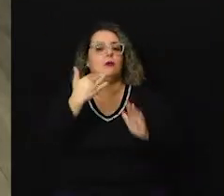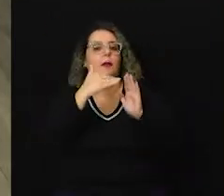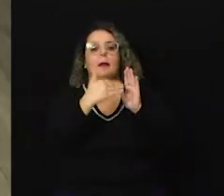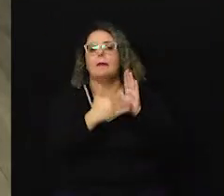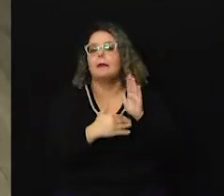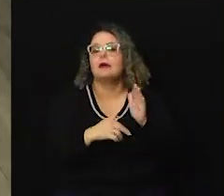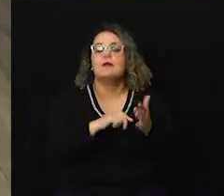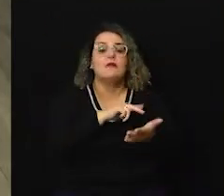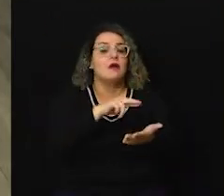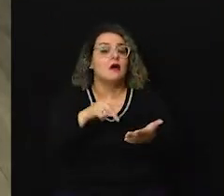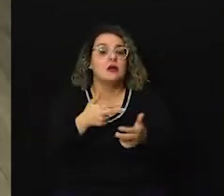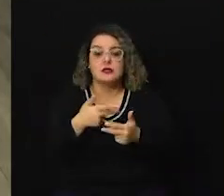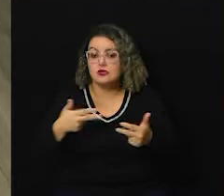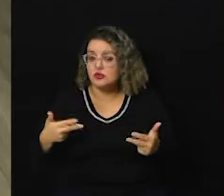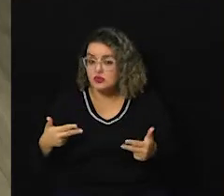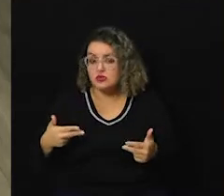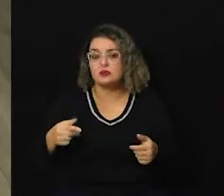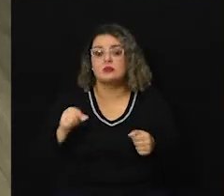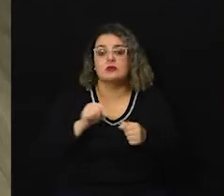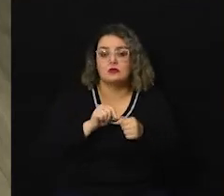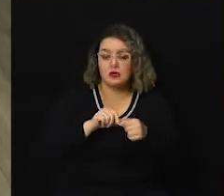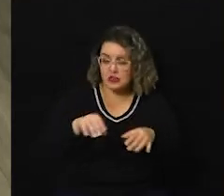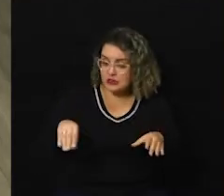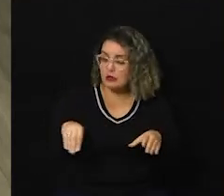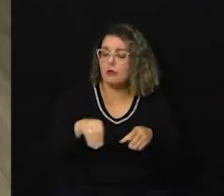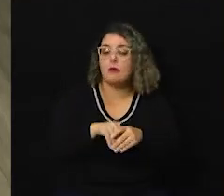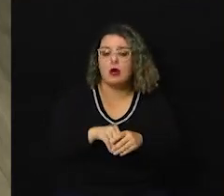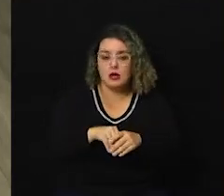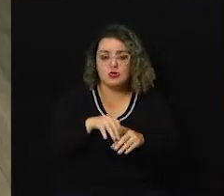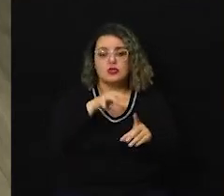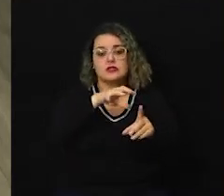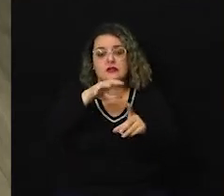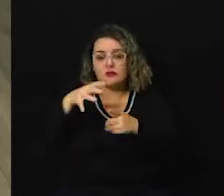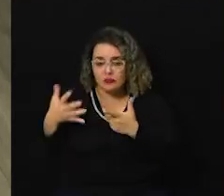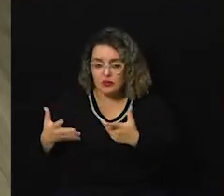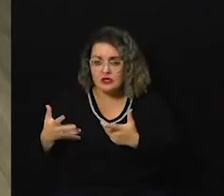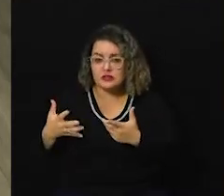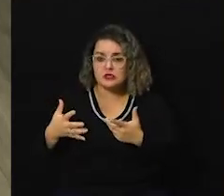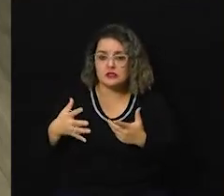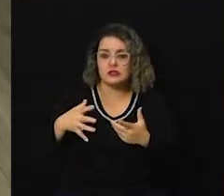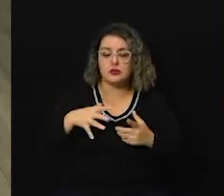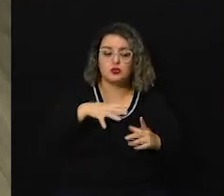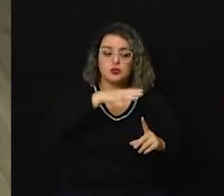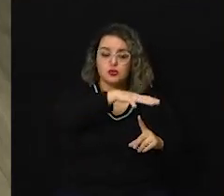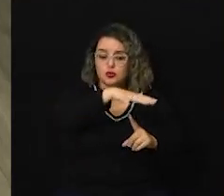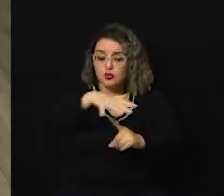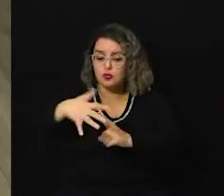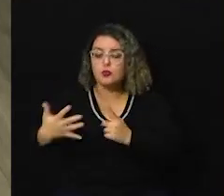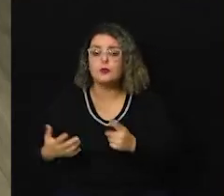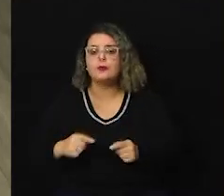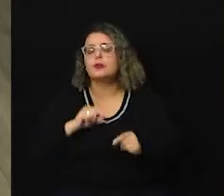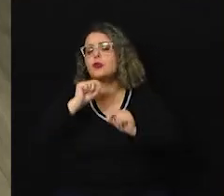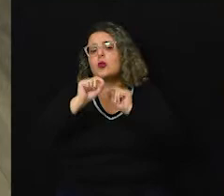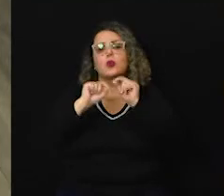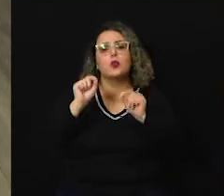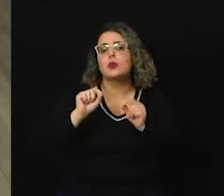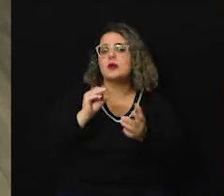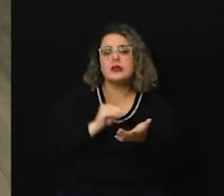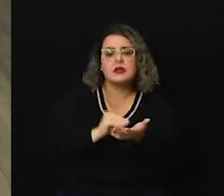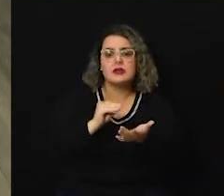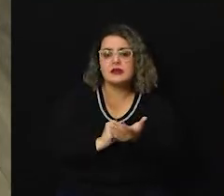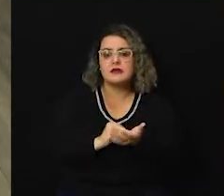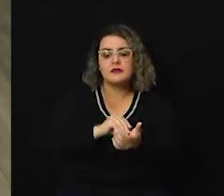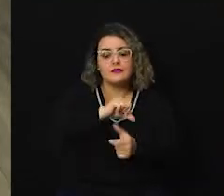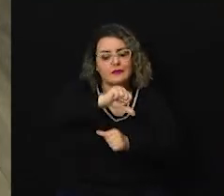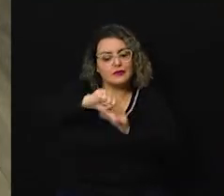listar aqui milhões de fatores que fazem parte da desse impacto ambiental o que é que falta para mim